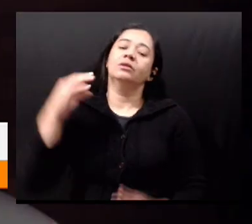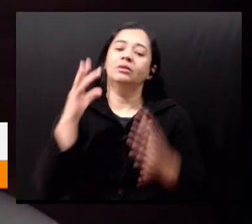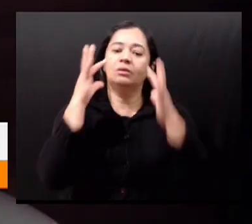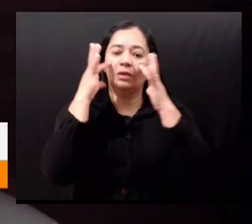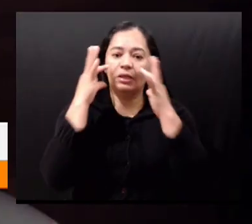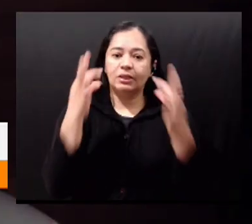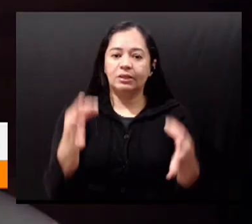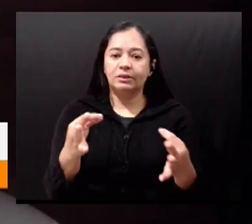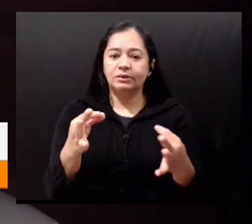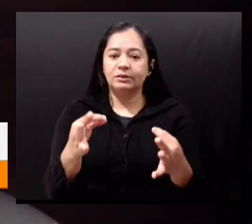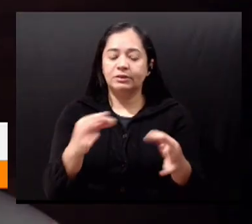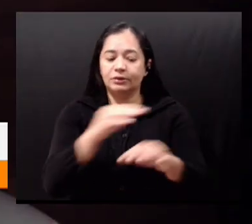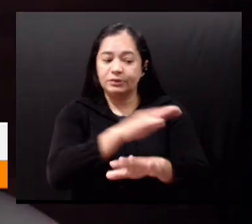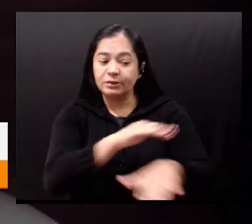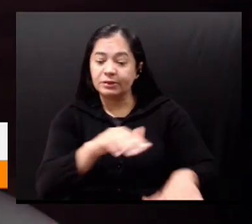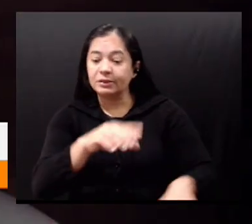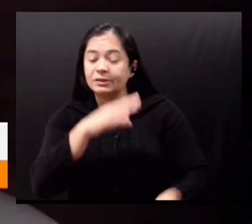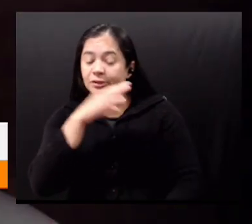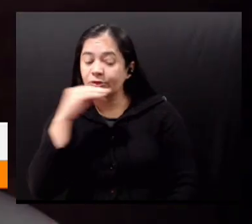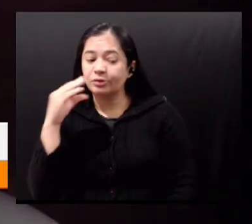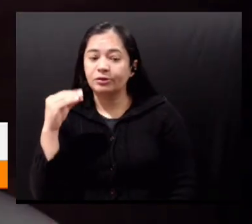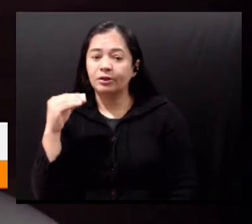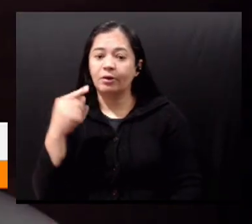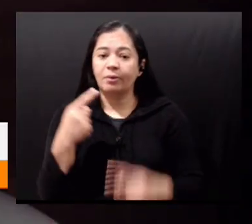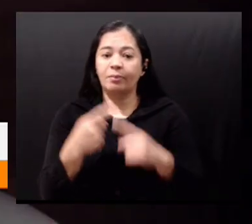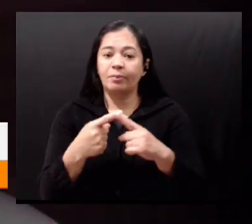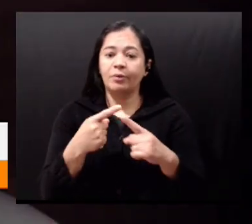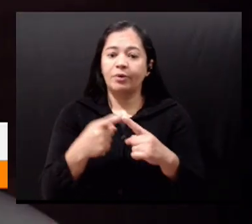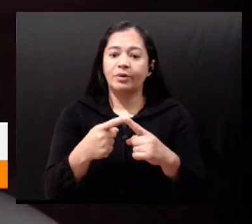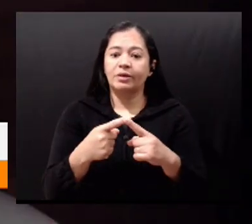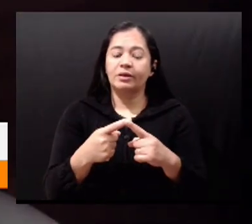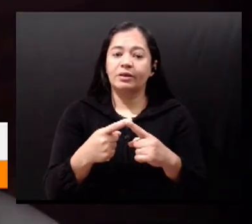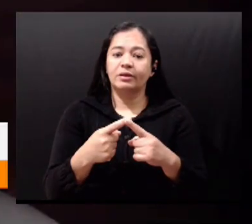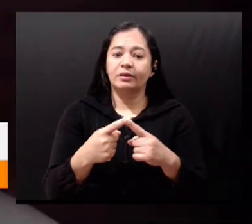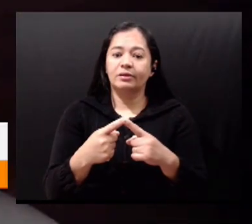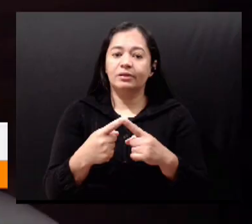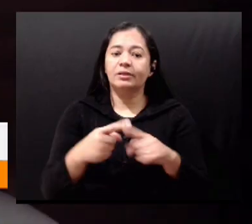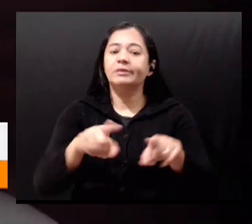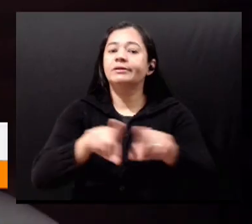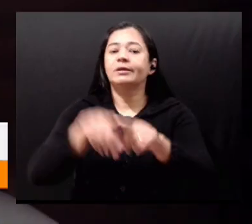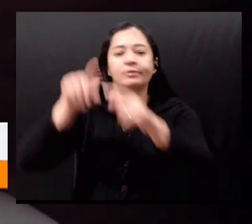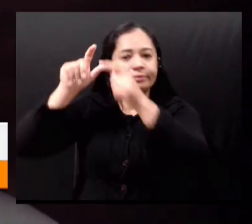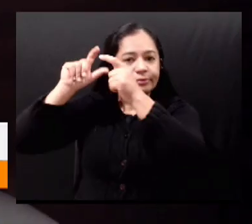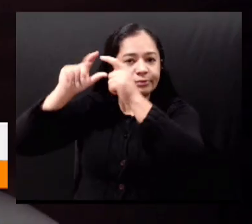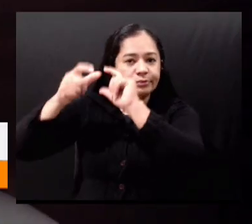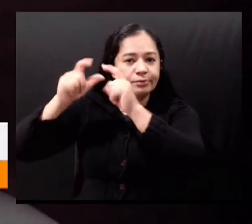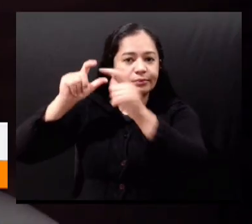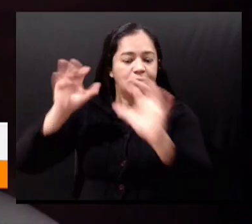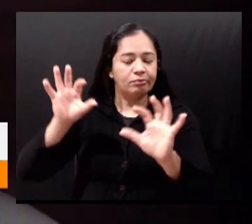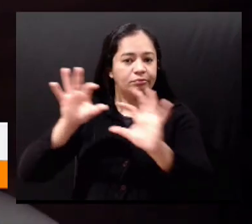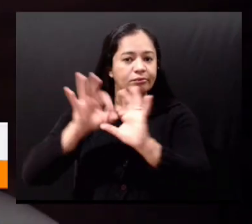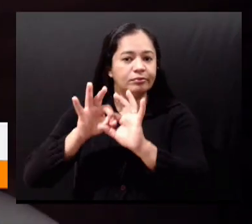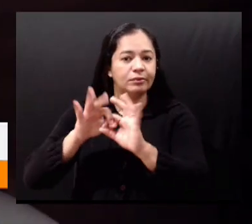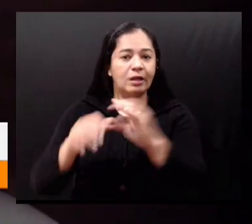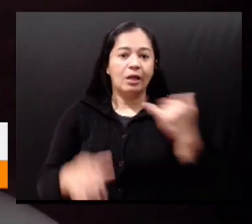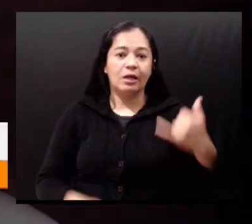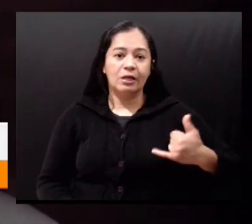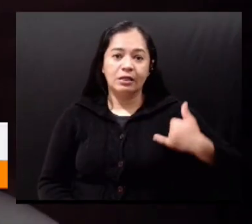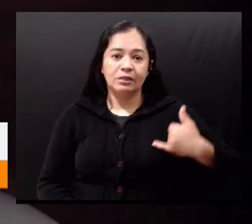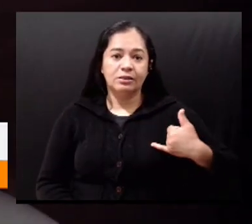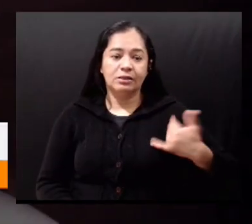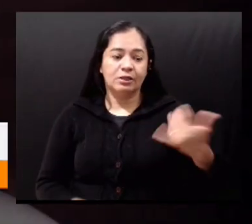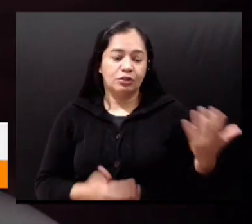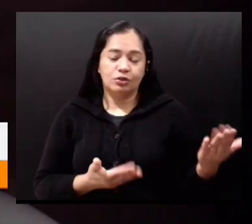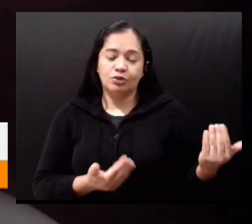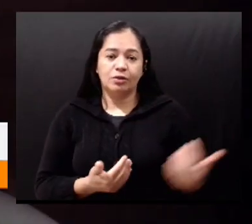nos adolescentes, porque também existem transtornos associados às idades mais jovens. Tem criança